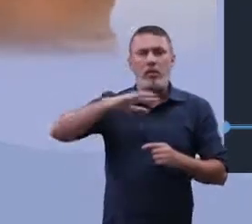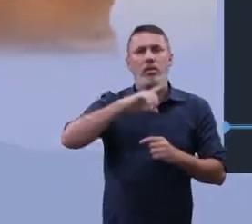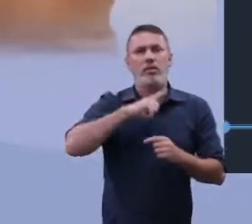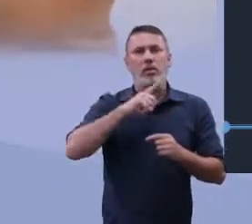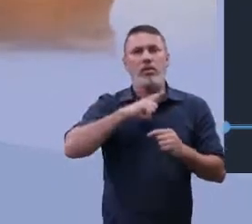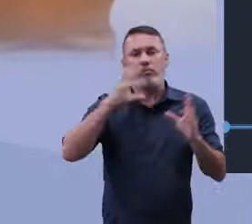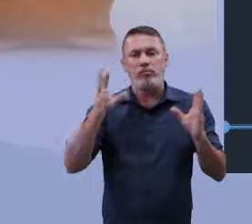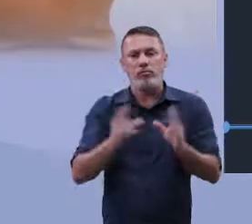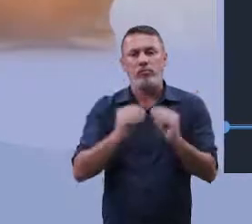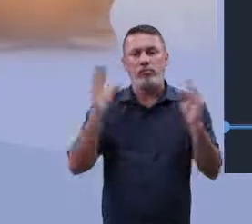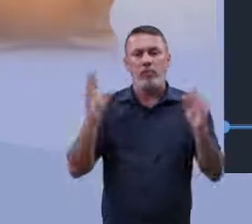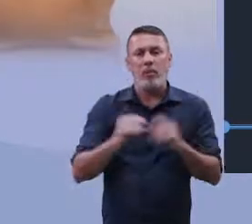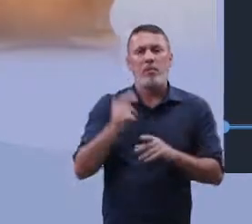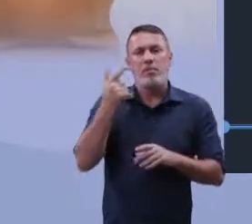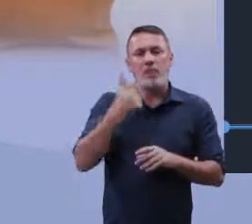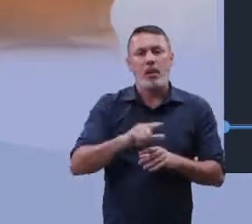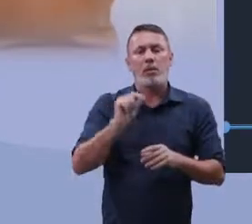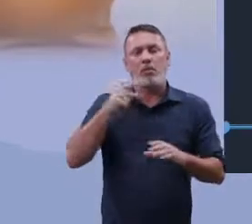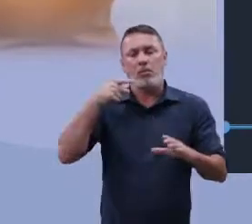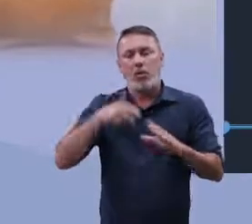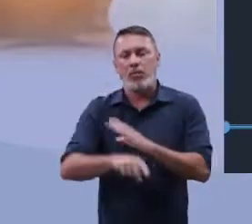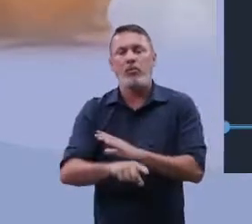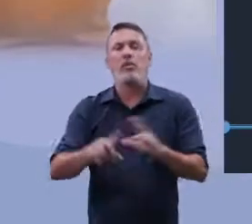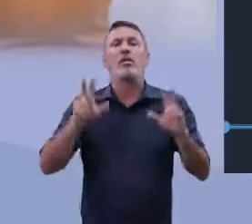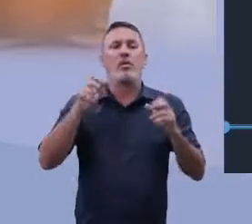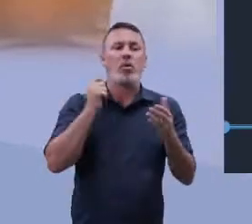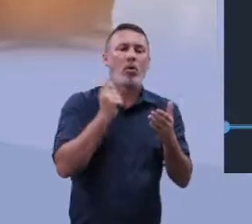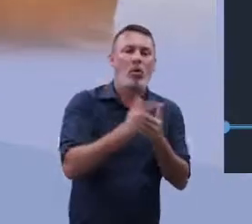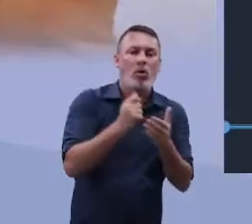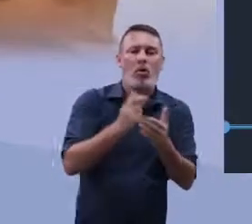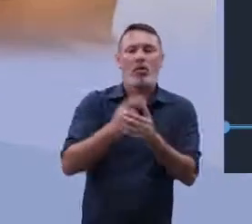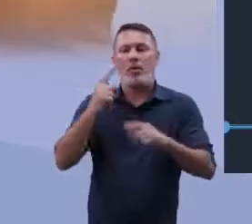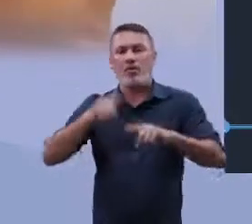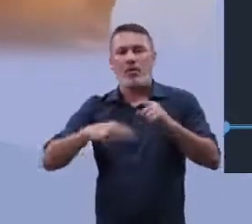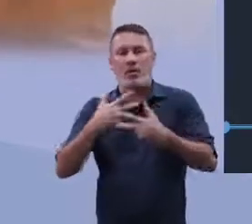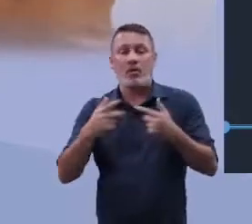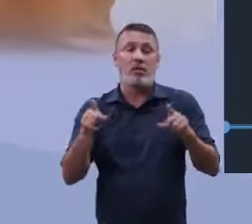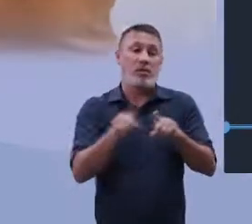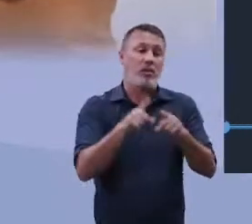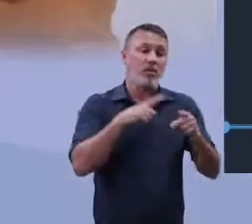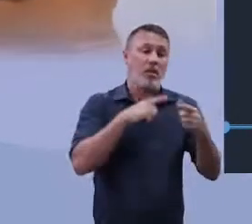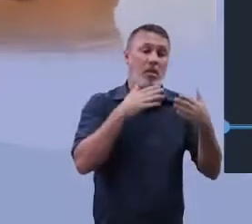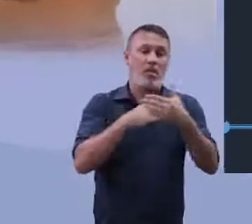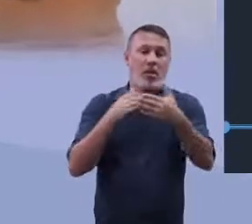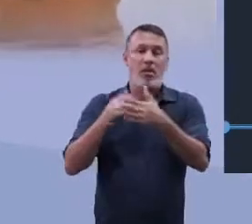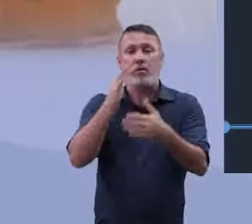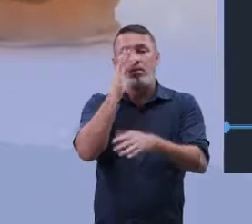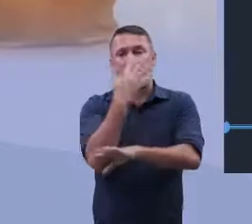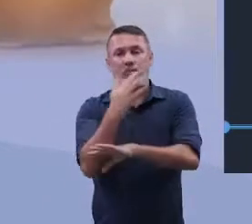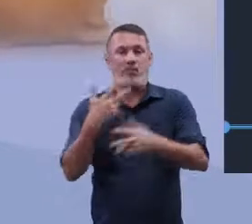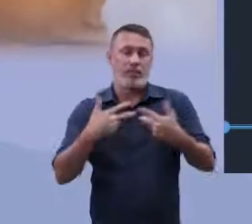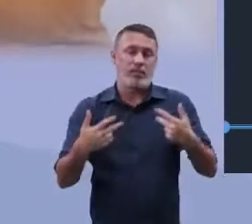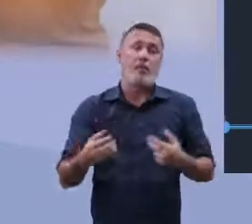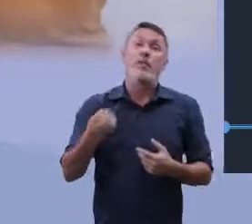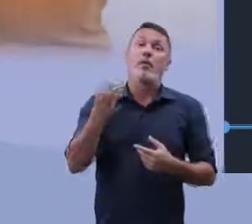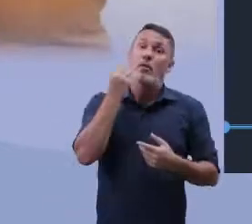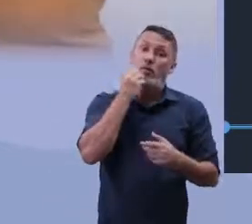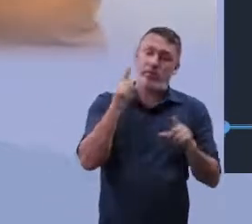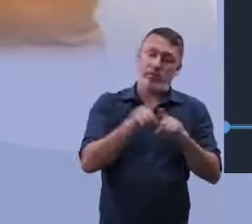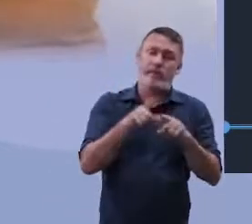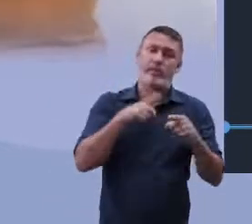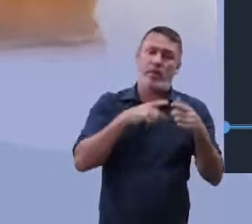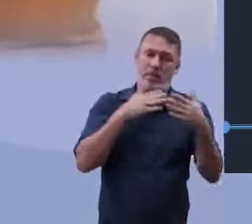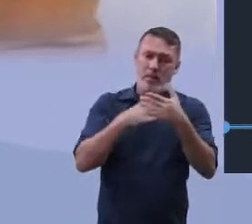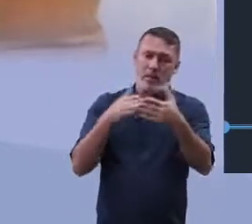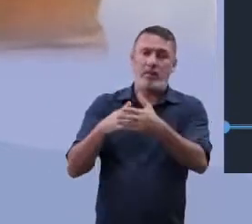né, um pouco mais aprofundado a ideia do consumismo e os seus impactos ambientais. Obviamente, traz